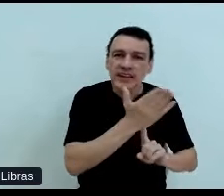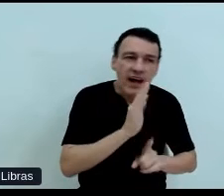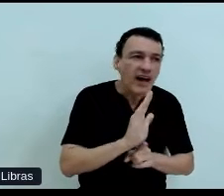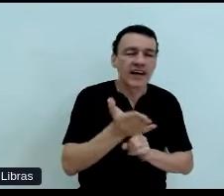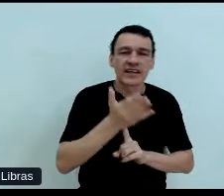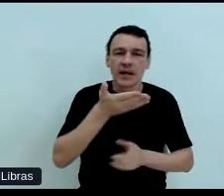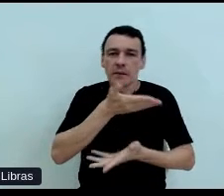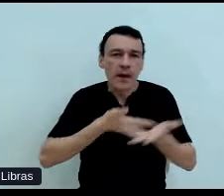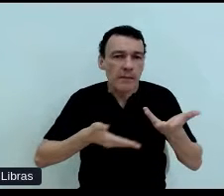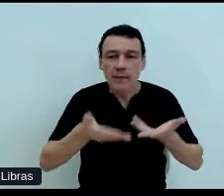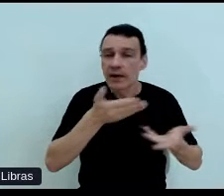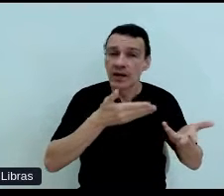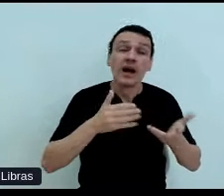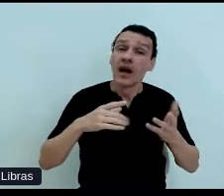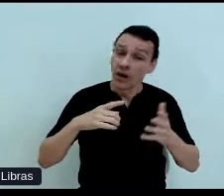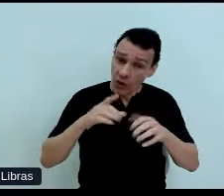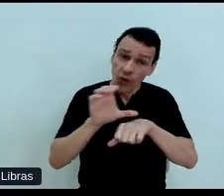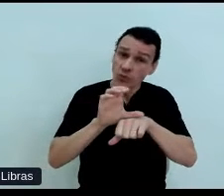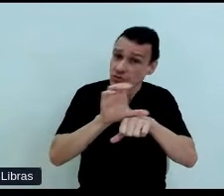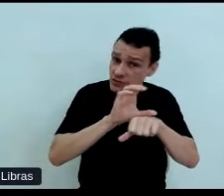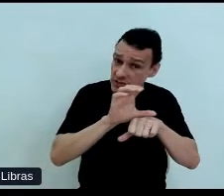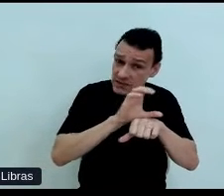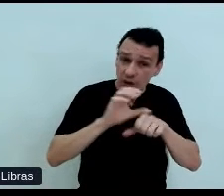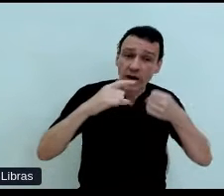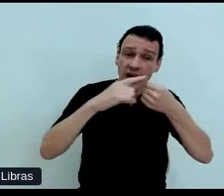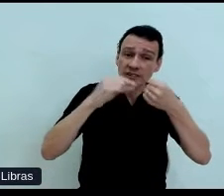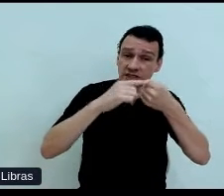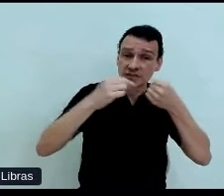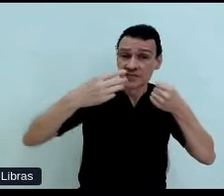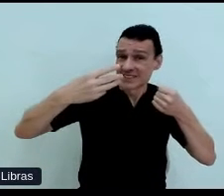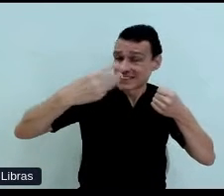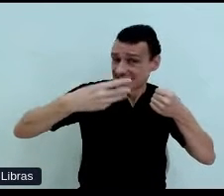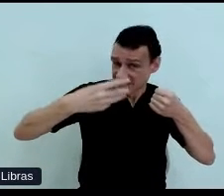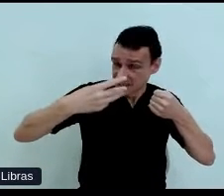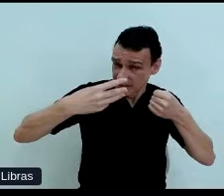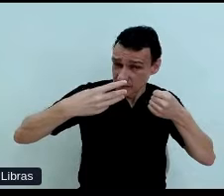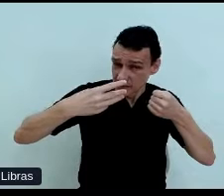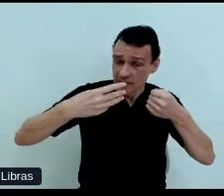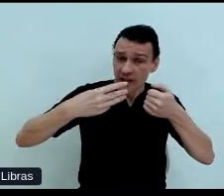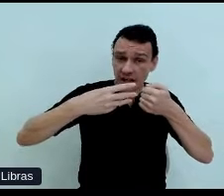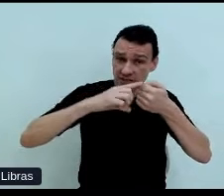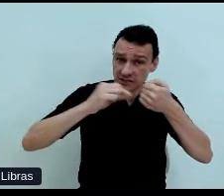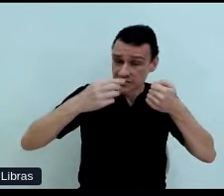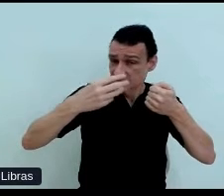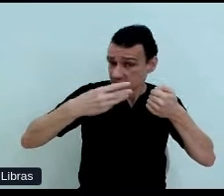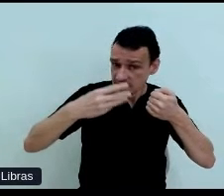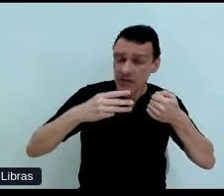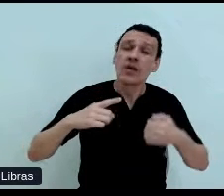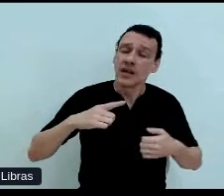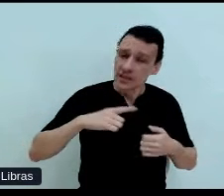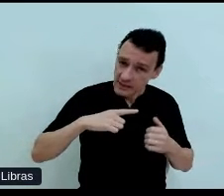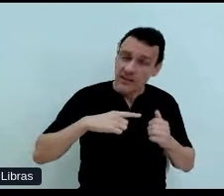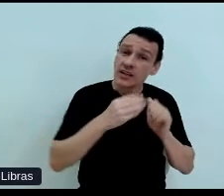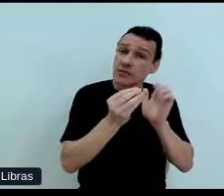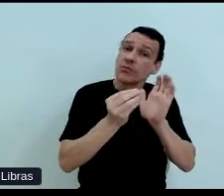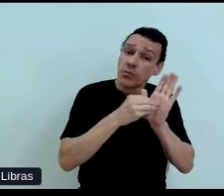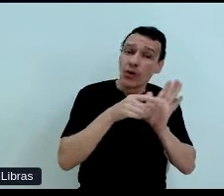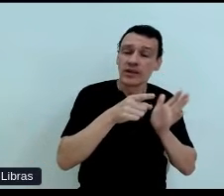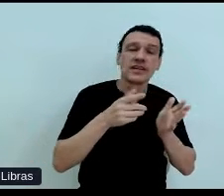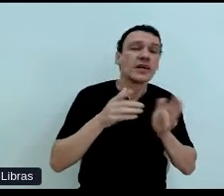lá na nossa Constituição, lá no artigo 3º da Constituição, bem como a gente erradicar também a pobreza,